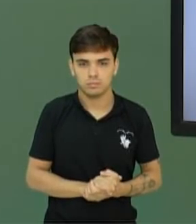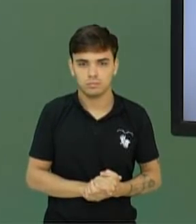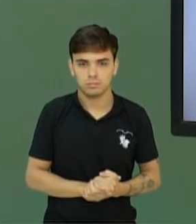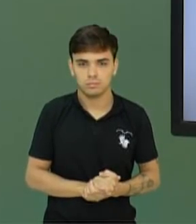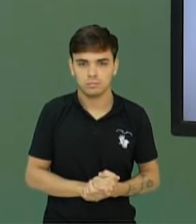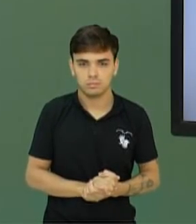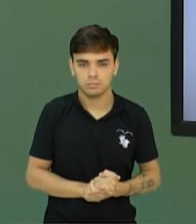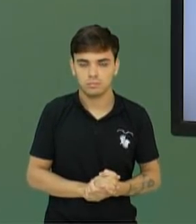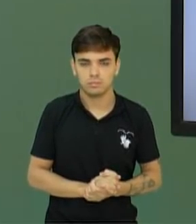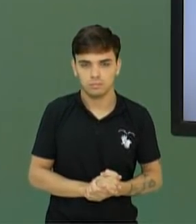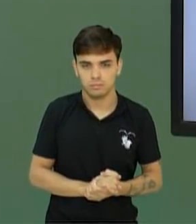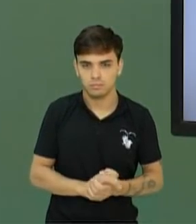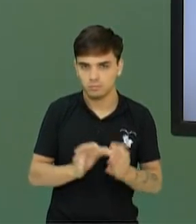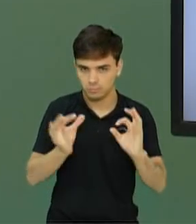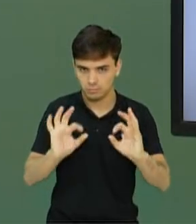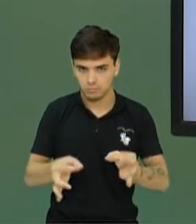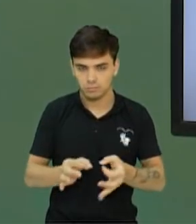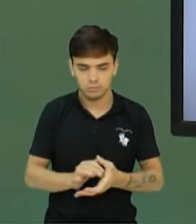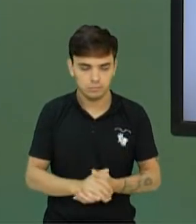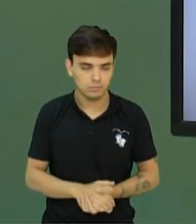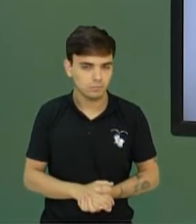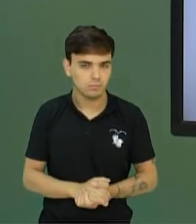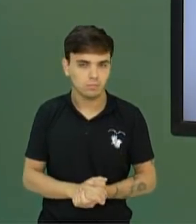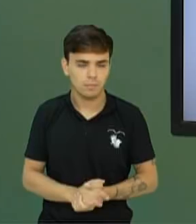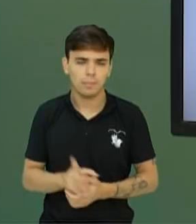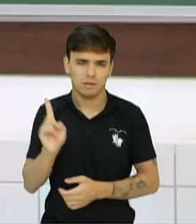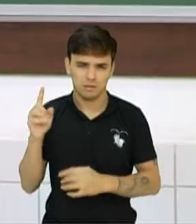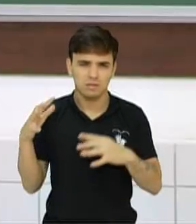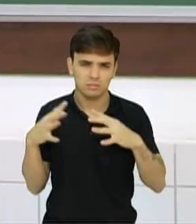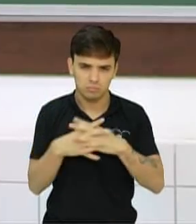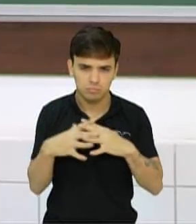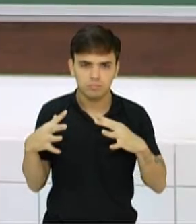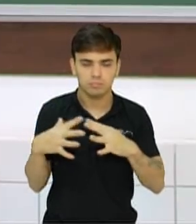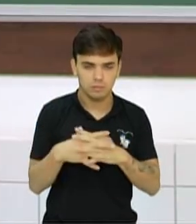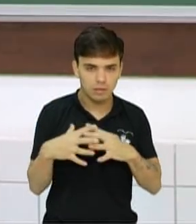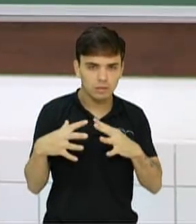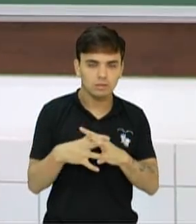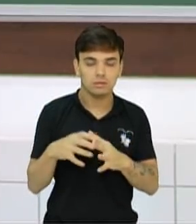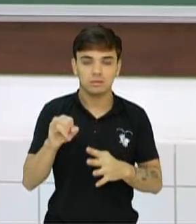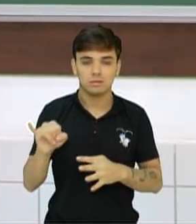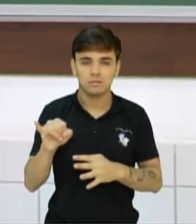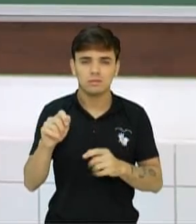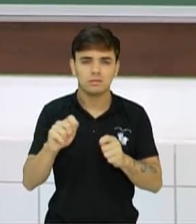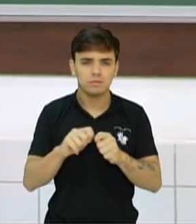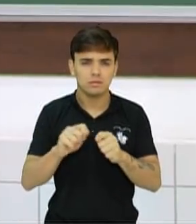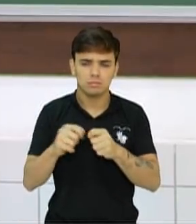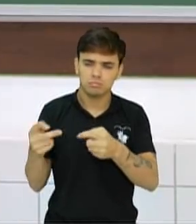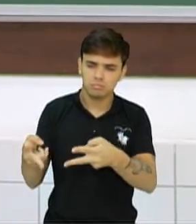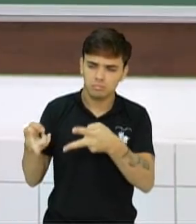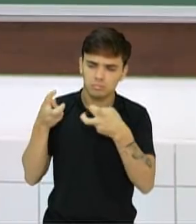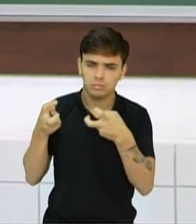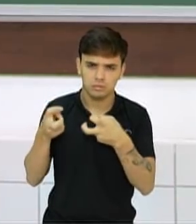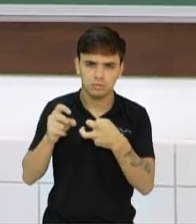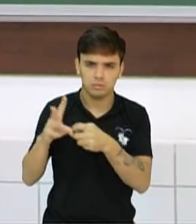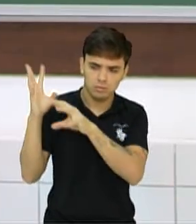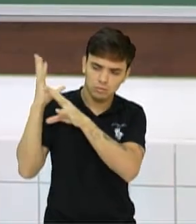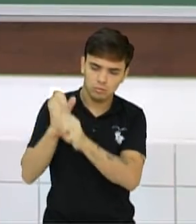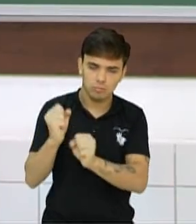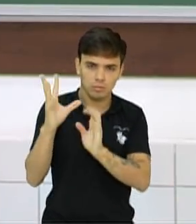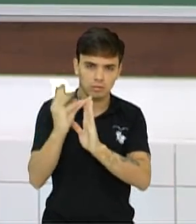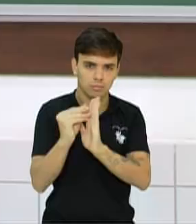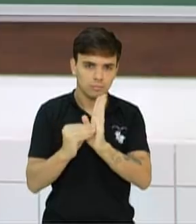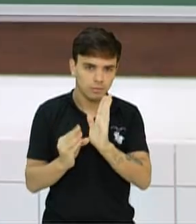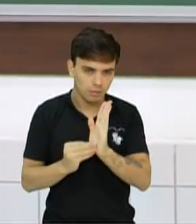2 pontes de hidrogênio. Pois bem, gente, isso é meio complexo se vocês observarem só a retomada de